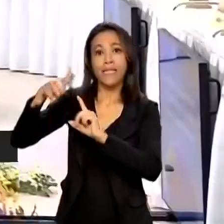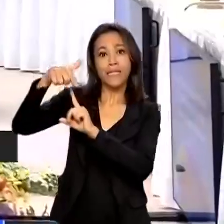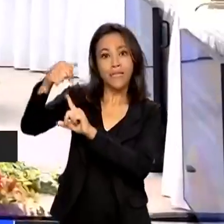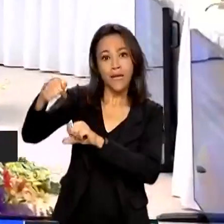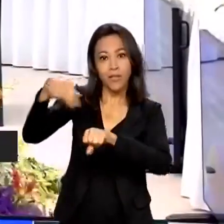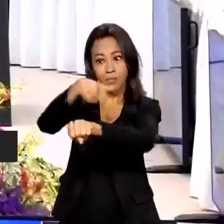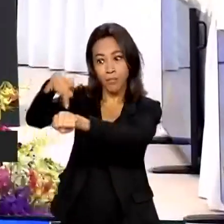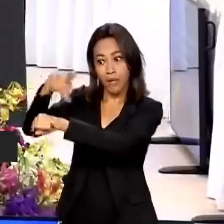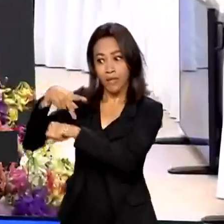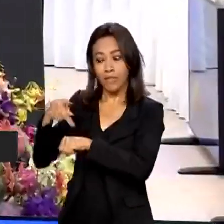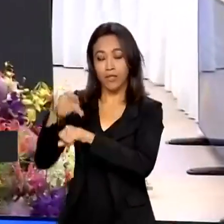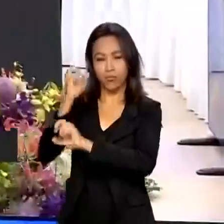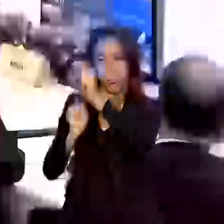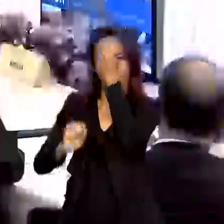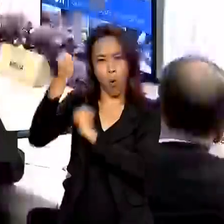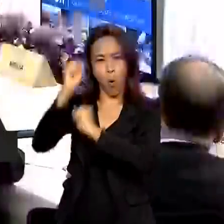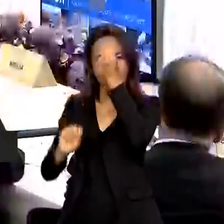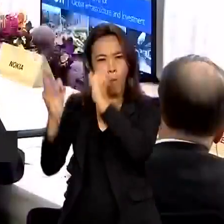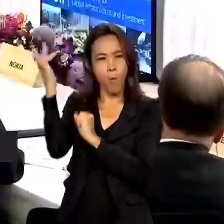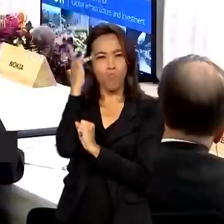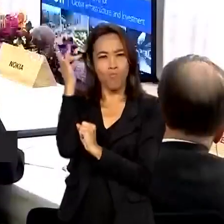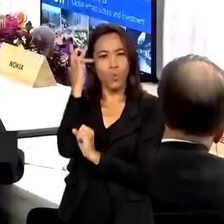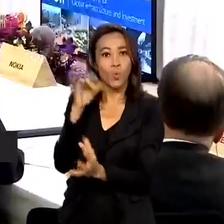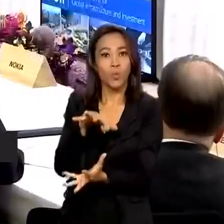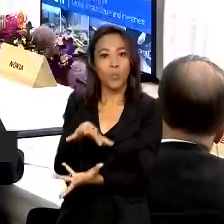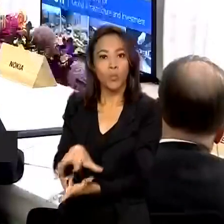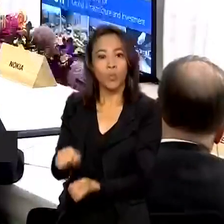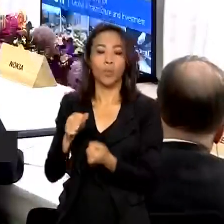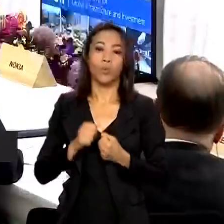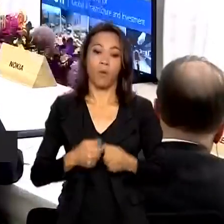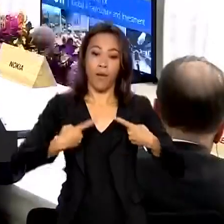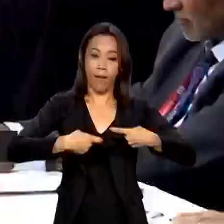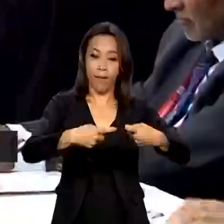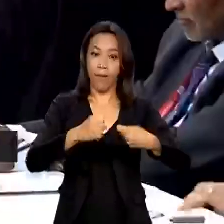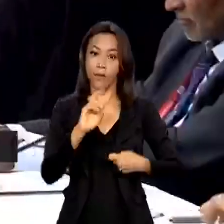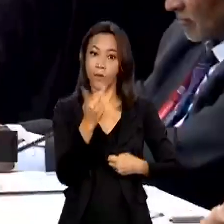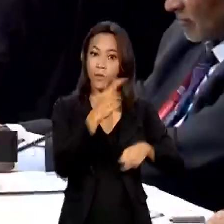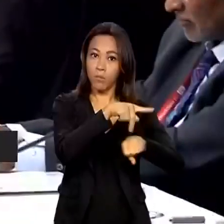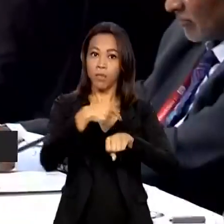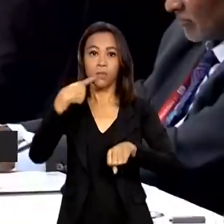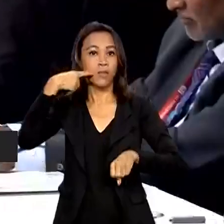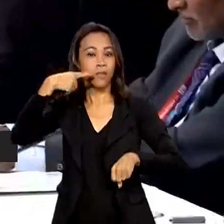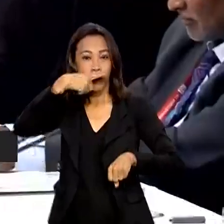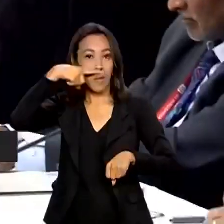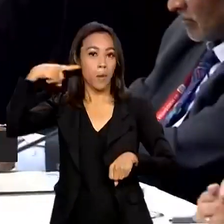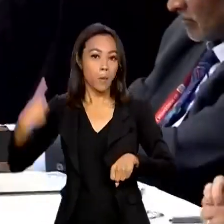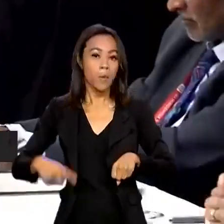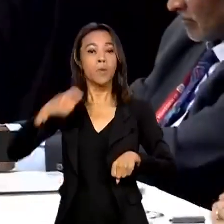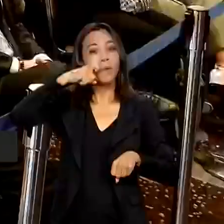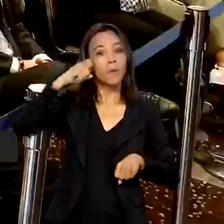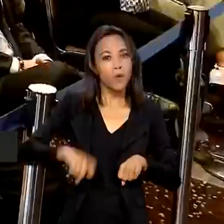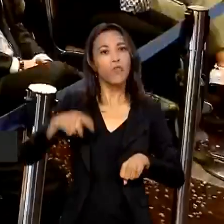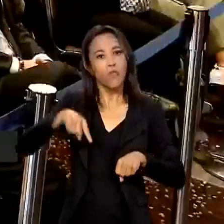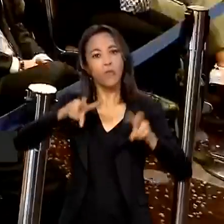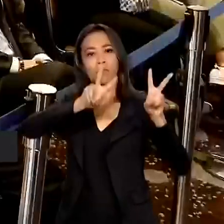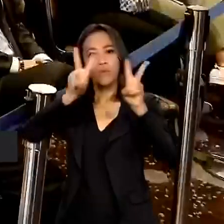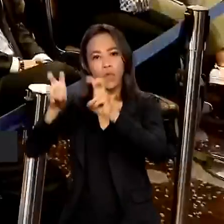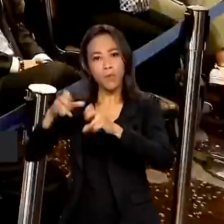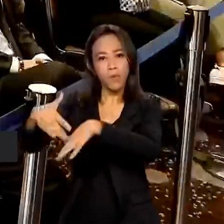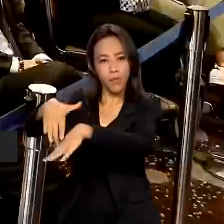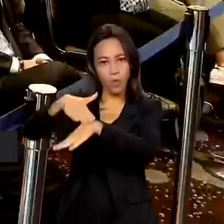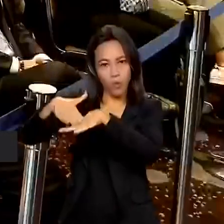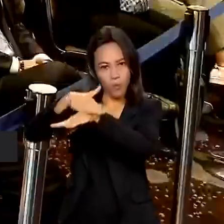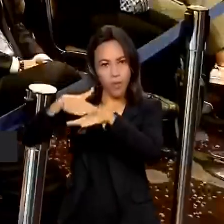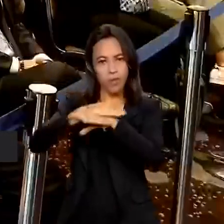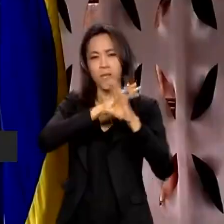mais industrializados do mundo. A guerra entre Ucrânia e Rússia dominou a maior parte das conversas. No balanço que fez